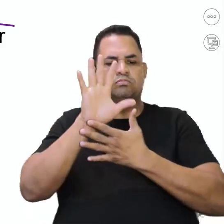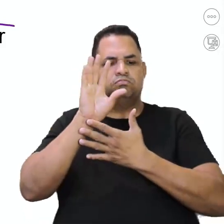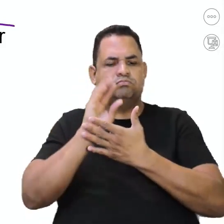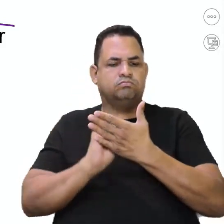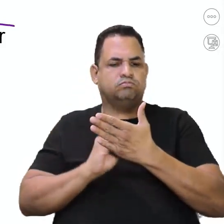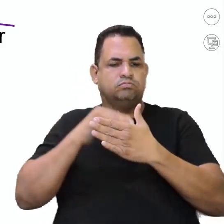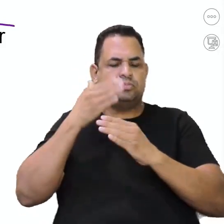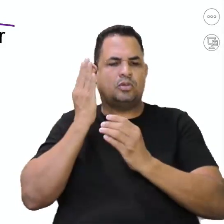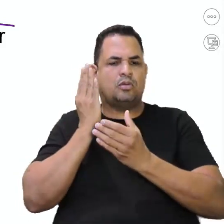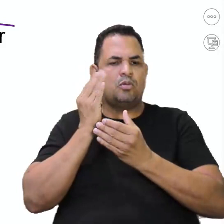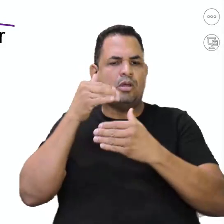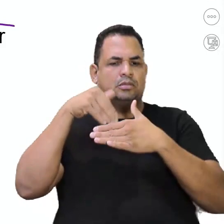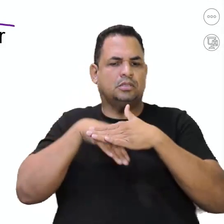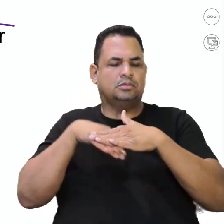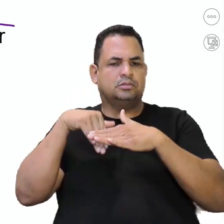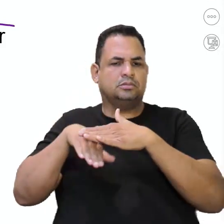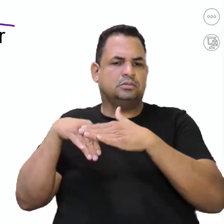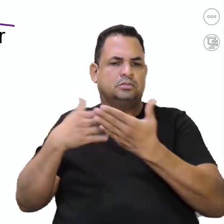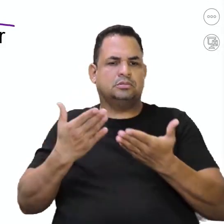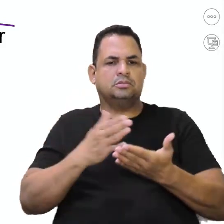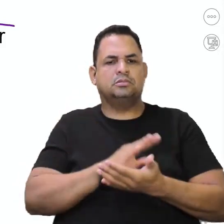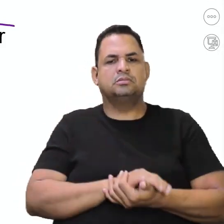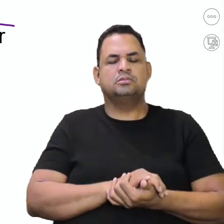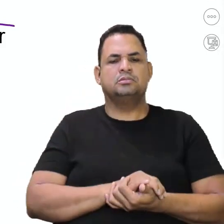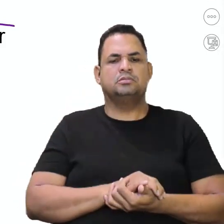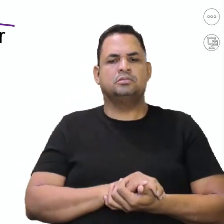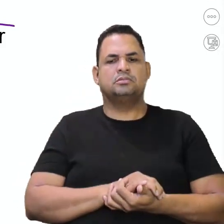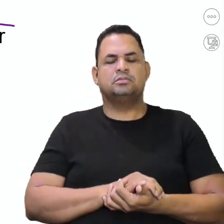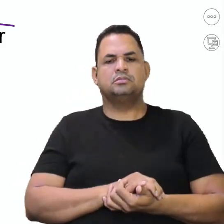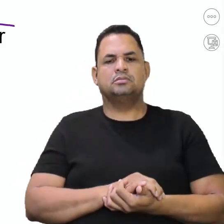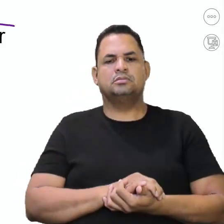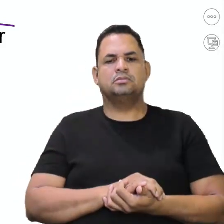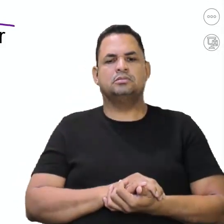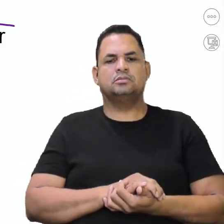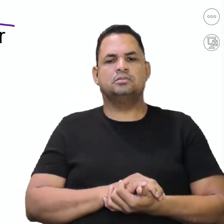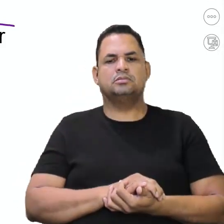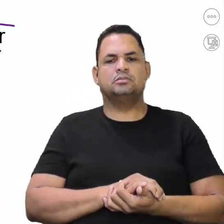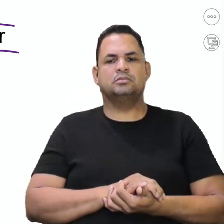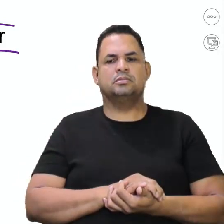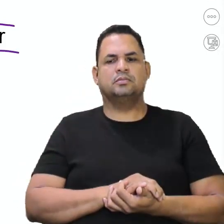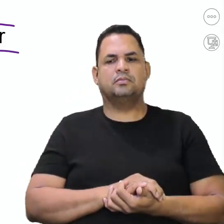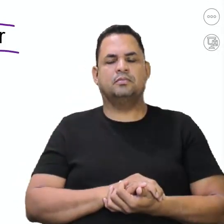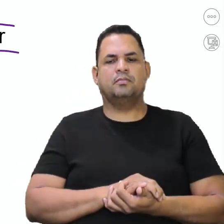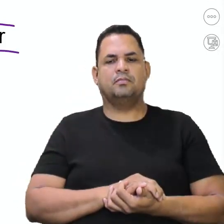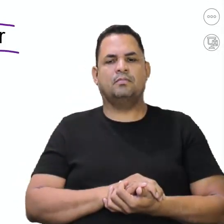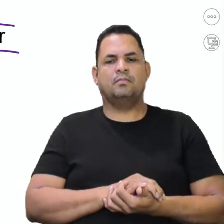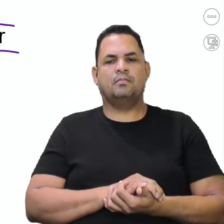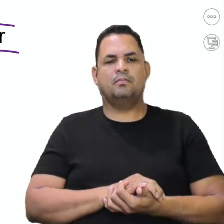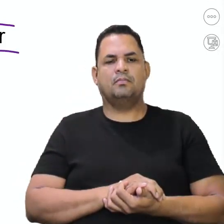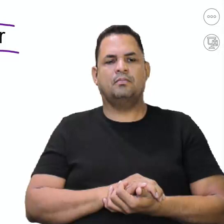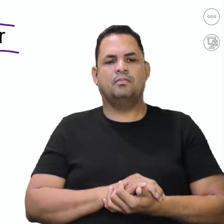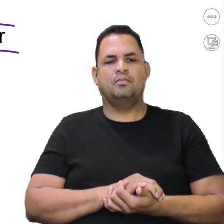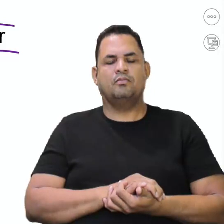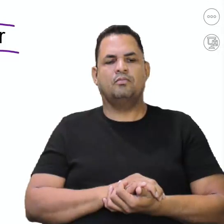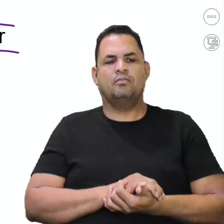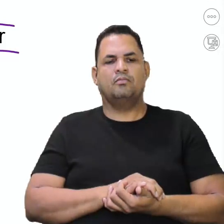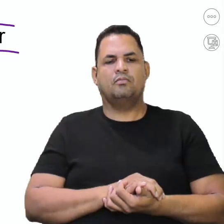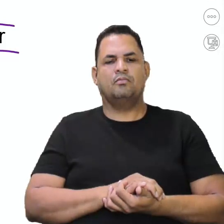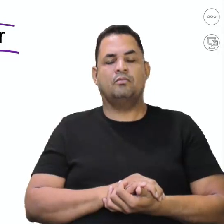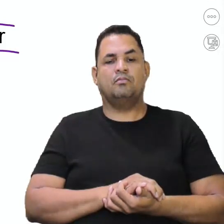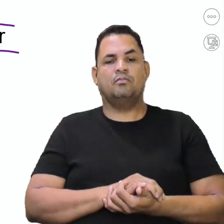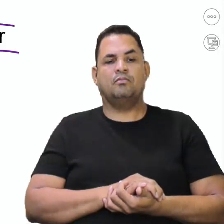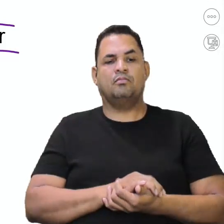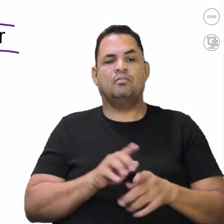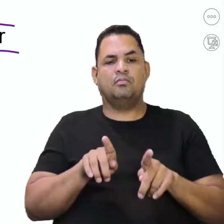arquivadas. Also, também, depending on the access level of a user or the forum setup.